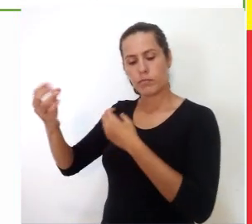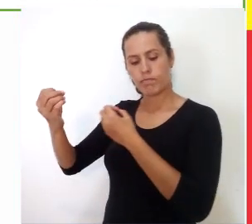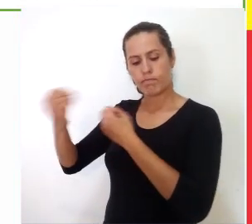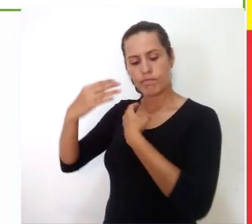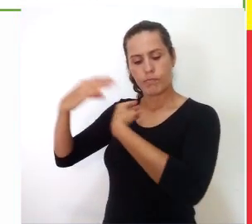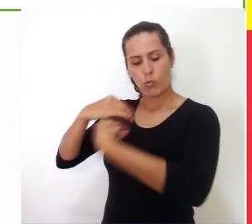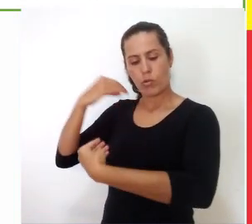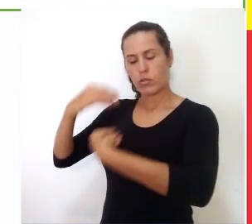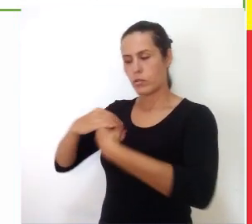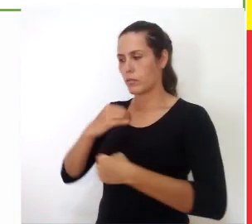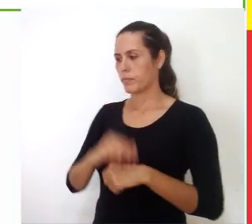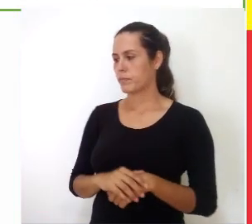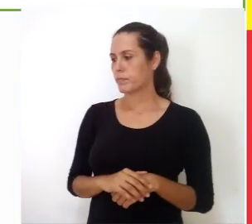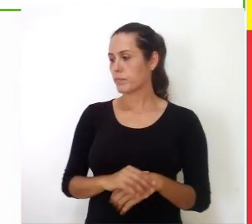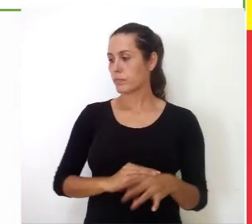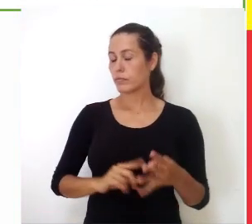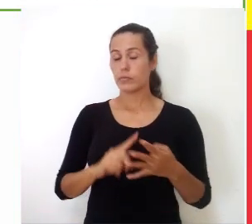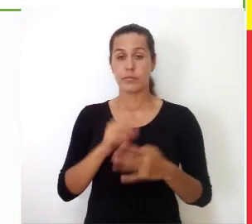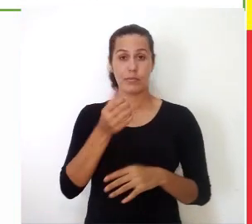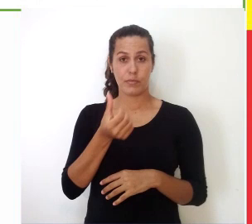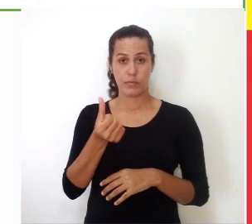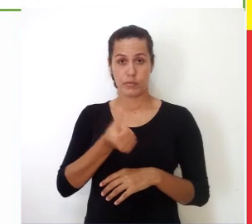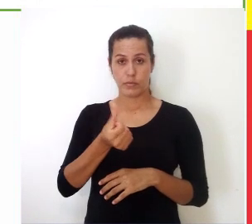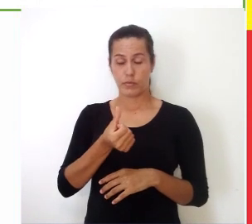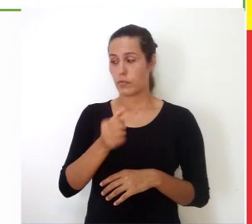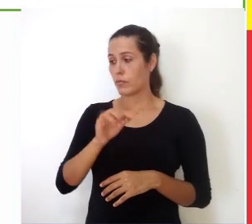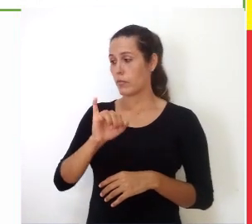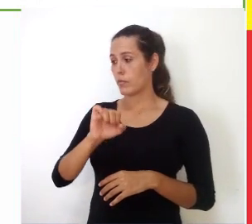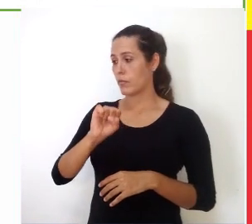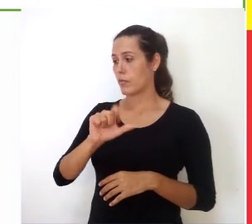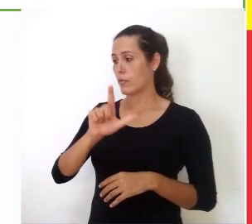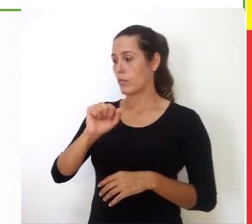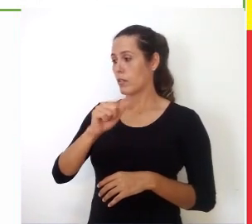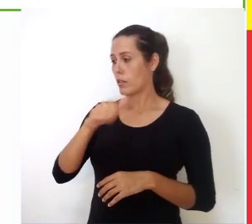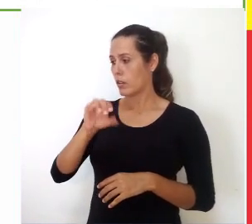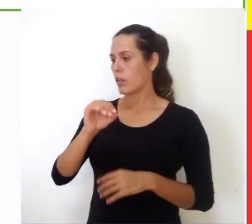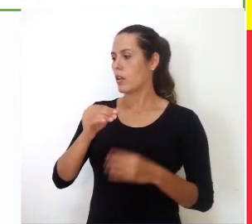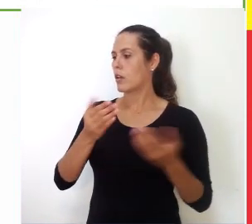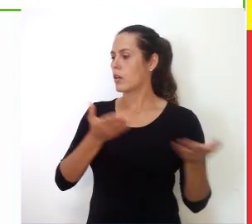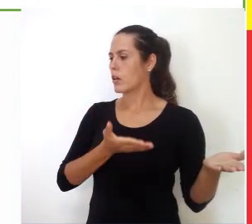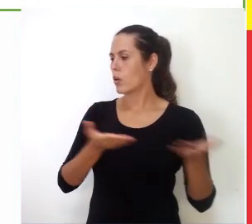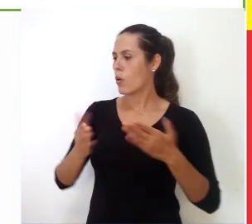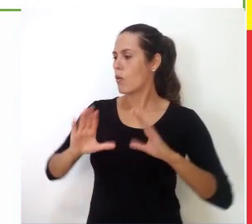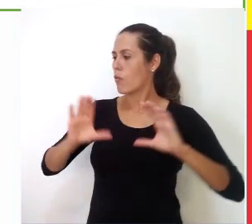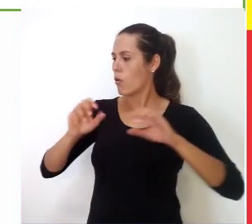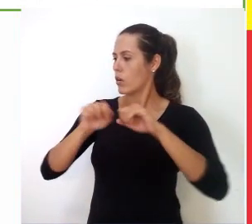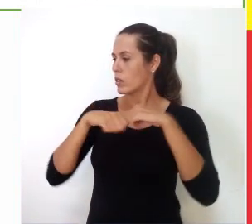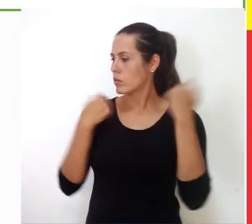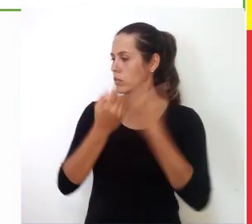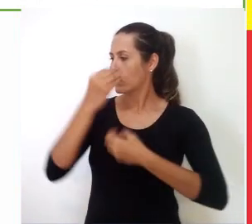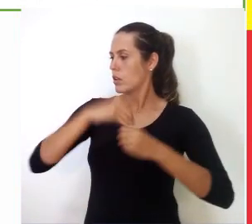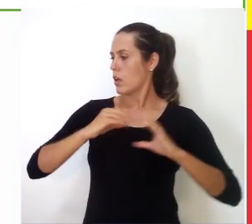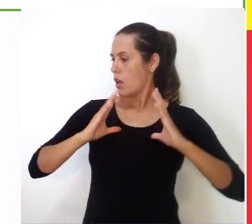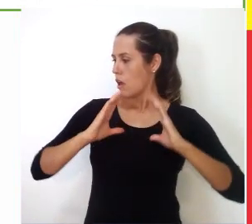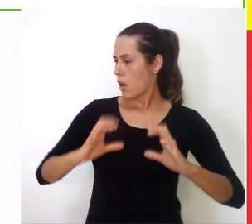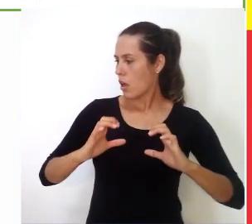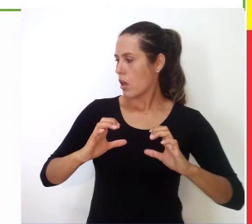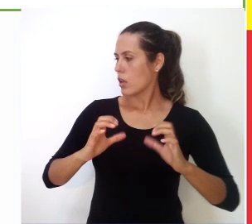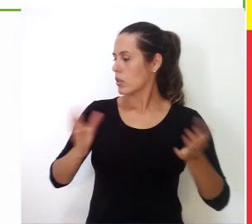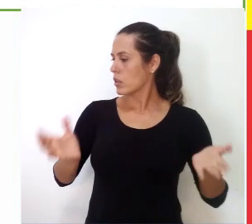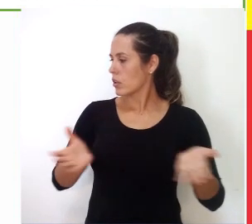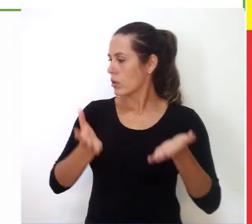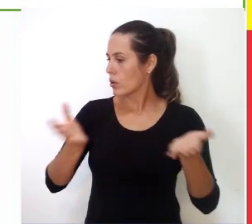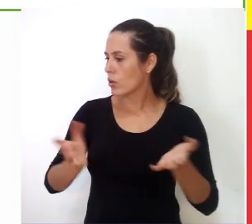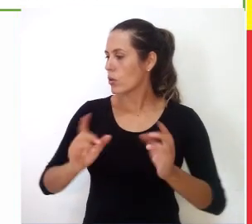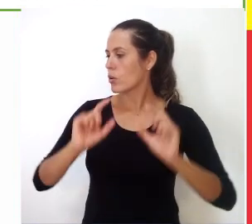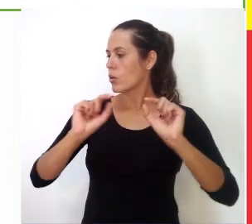sociedades para uma ética que se coaduna, que se junta com a natureza humana. Ele não anula os